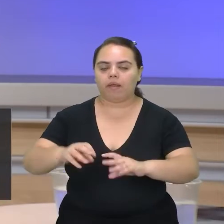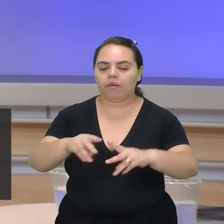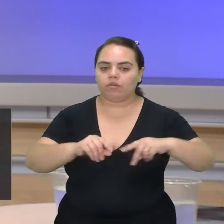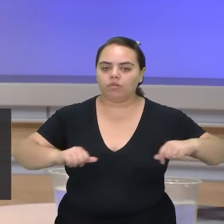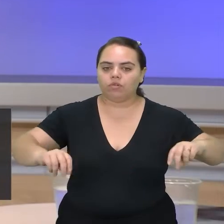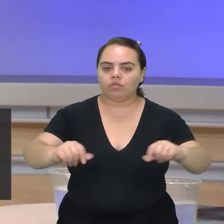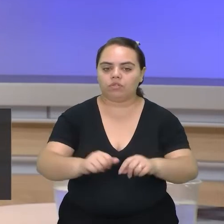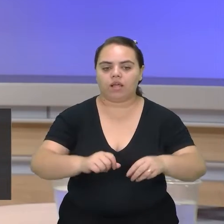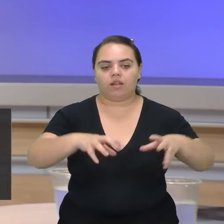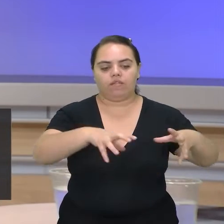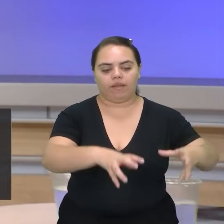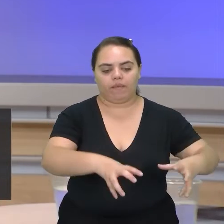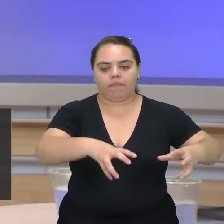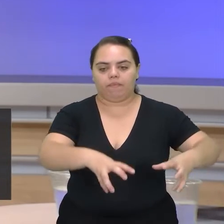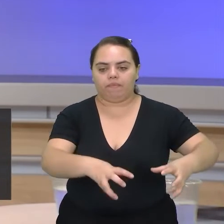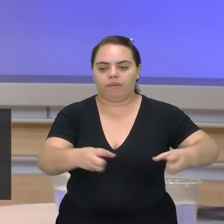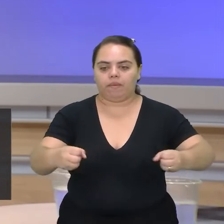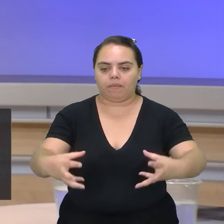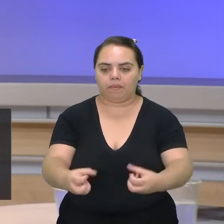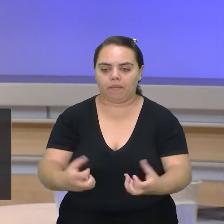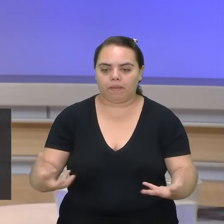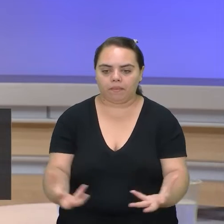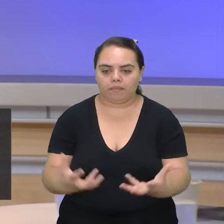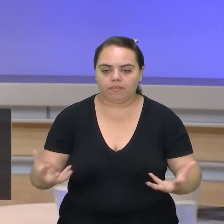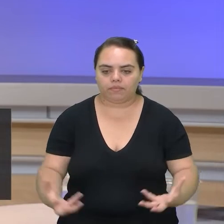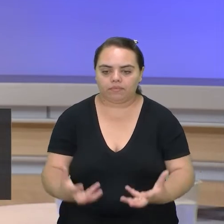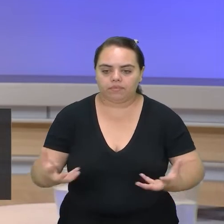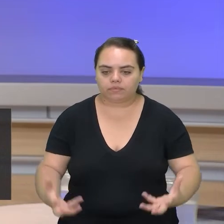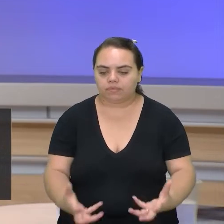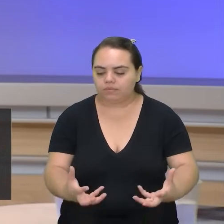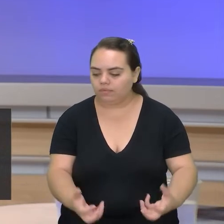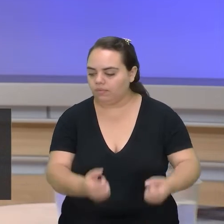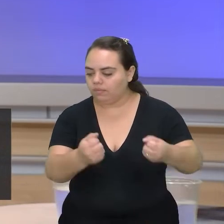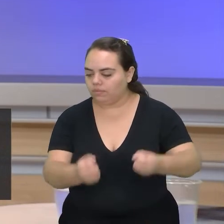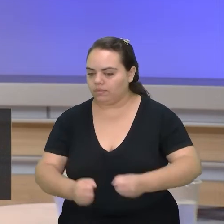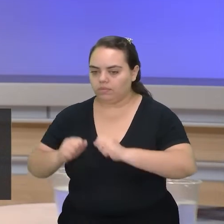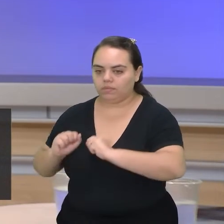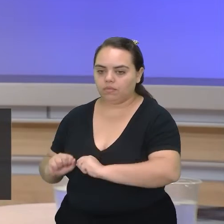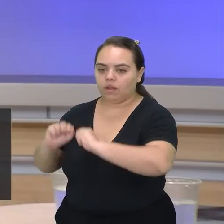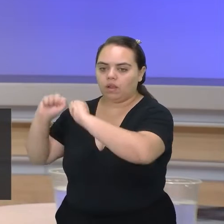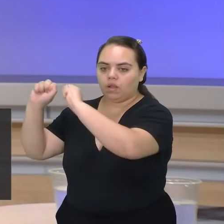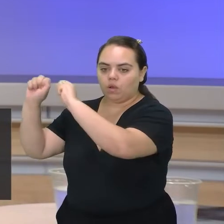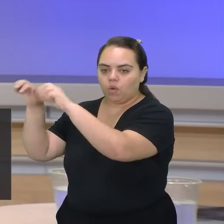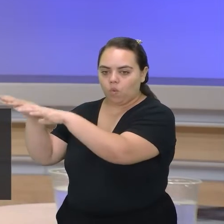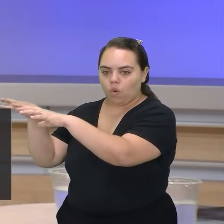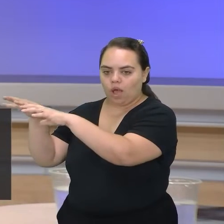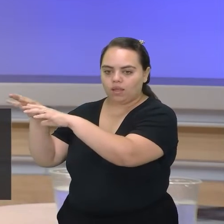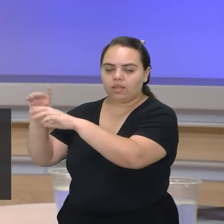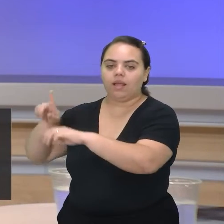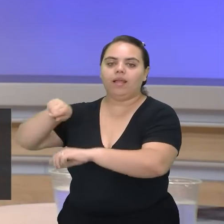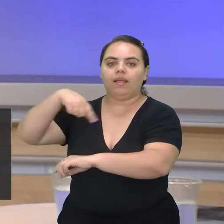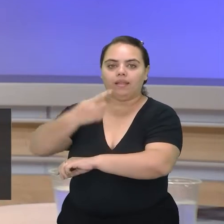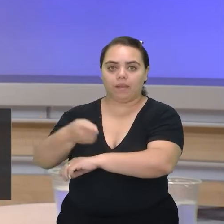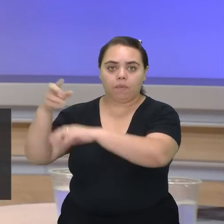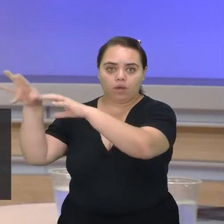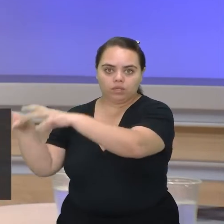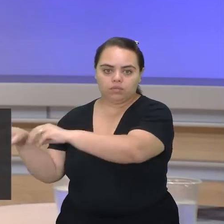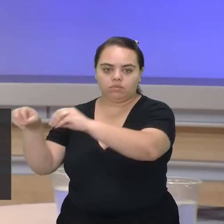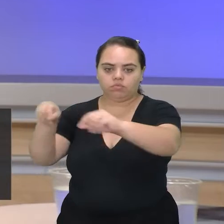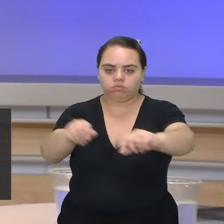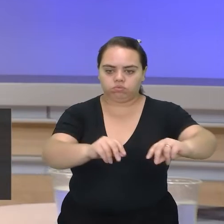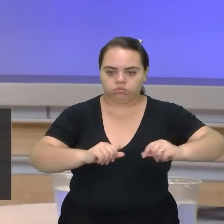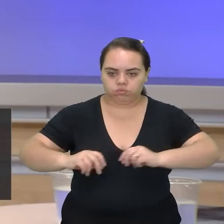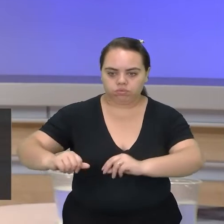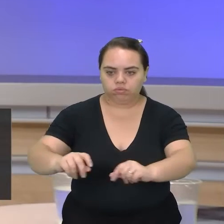verde ela vai ser retirada, né, a galhada e as folhas elas vão ser guardadas para depois cobrirem a própria terra novamente. Aí a